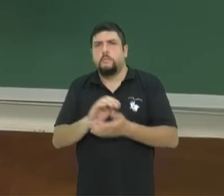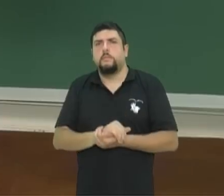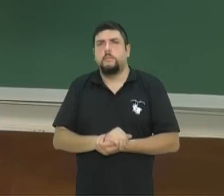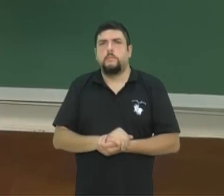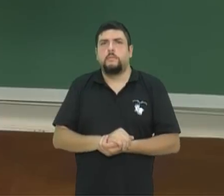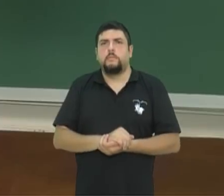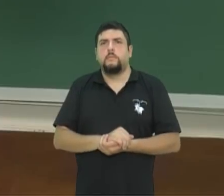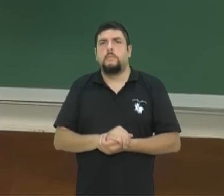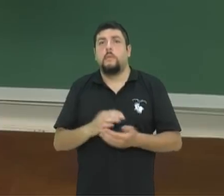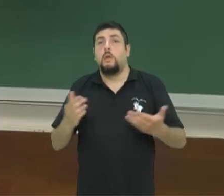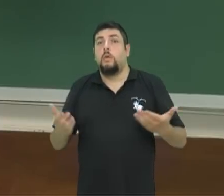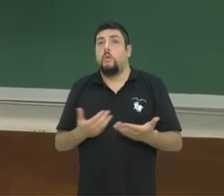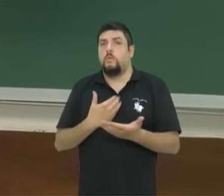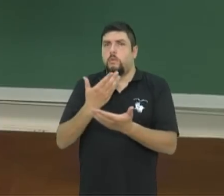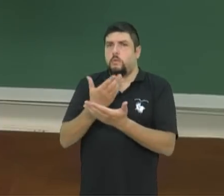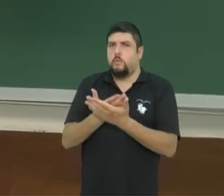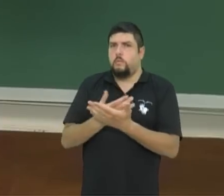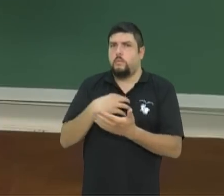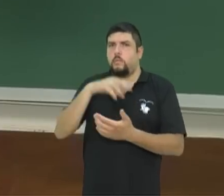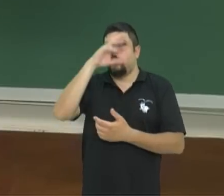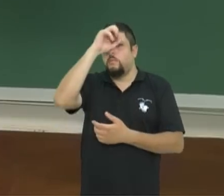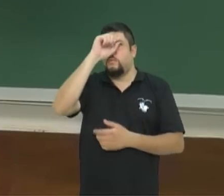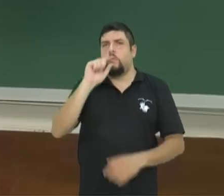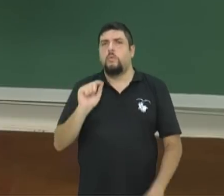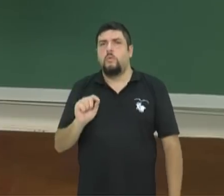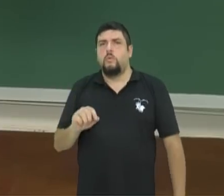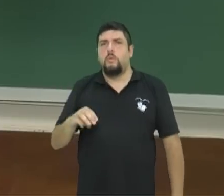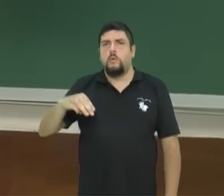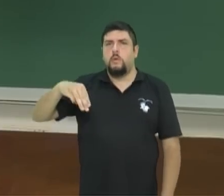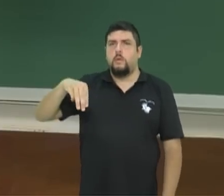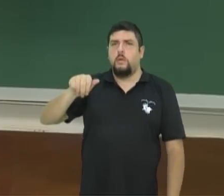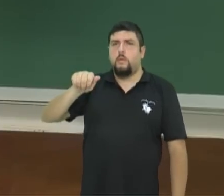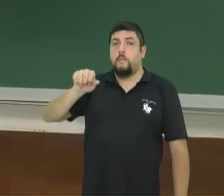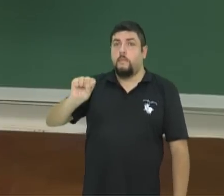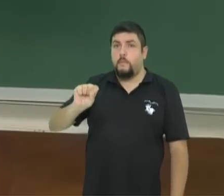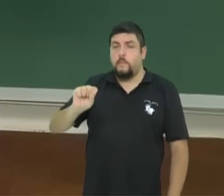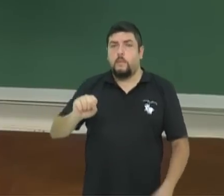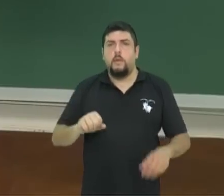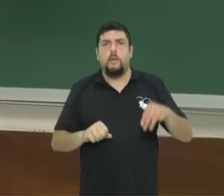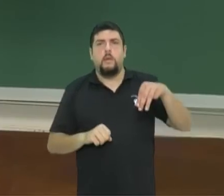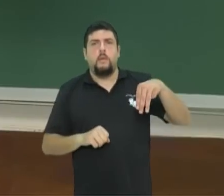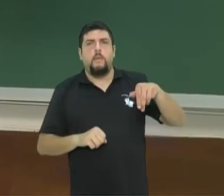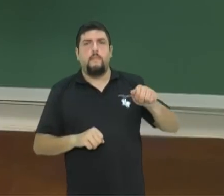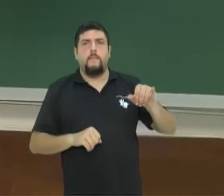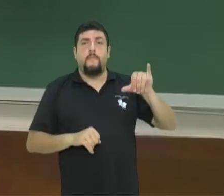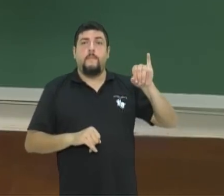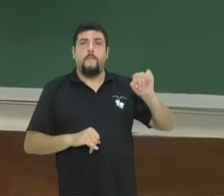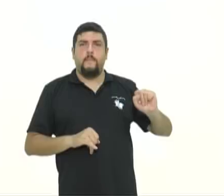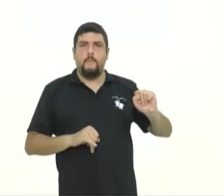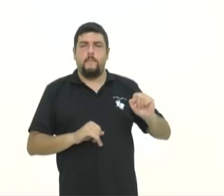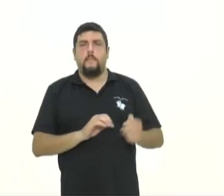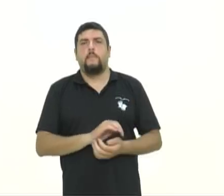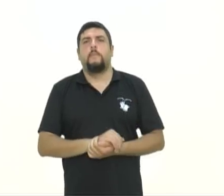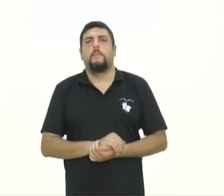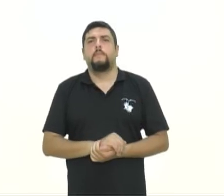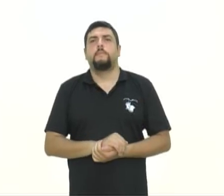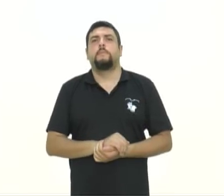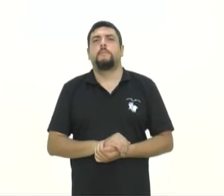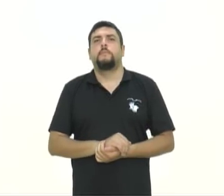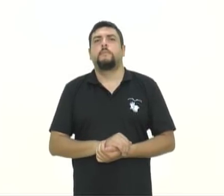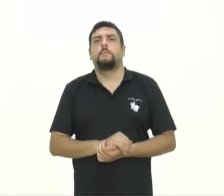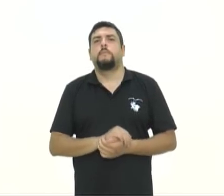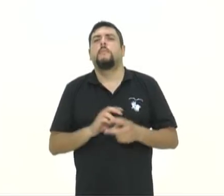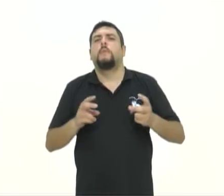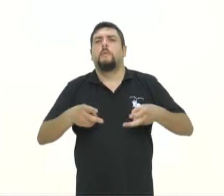Vamos nessa aula aprender o uso do mas e do mais também, né? Que era uma dos nossos objetivos ali. Observem